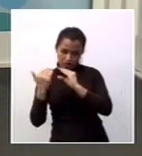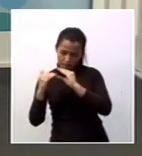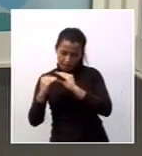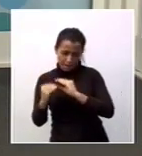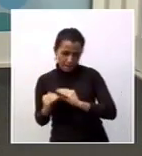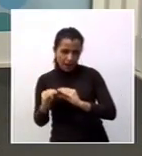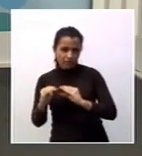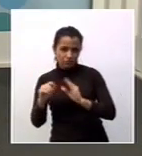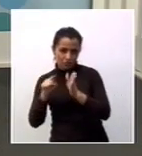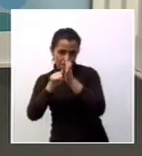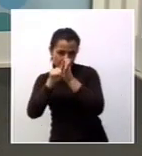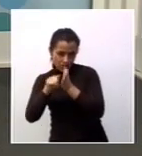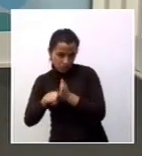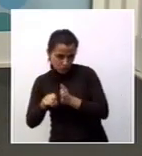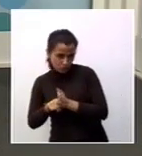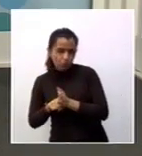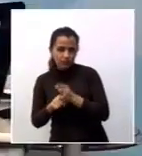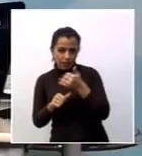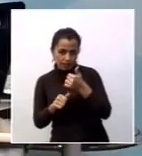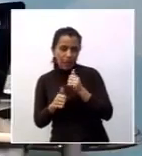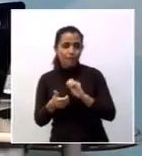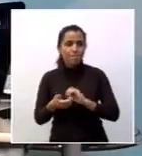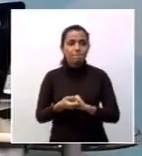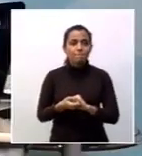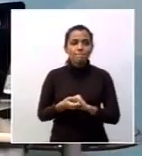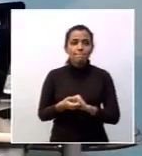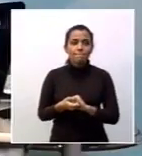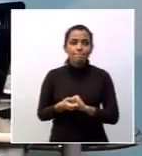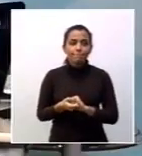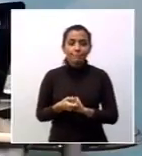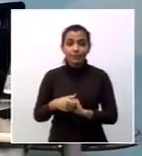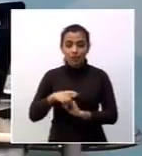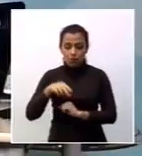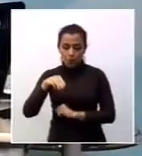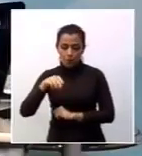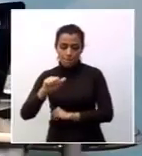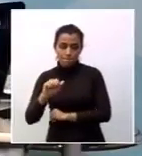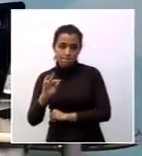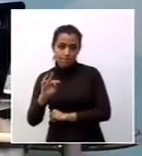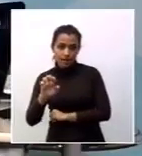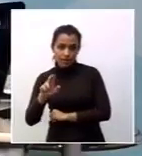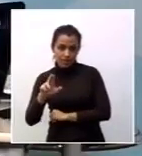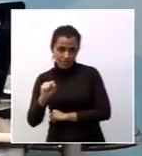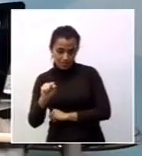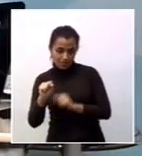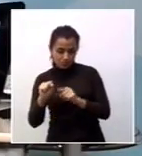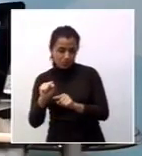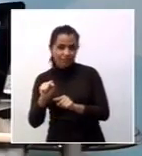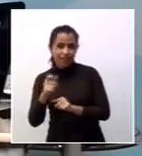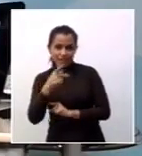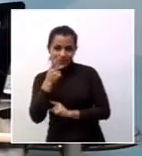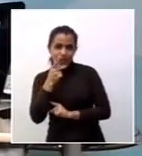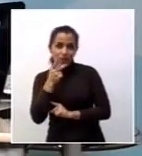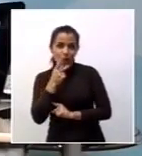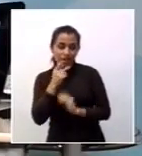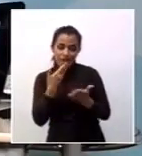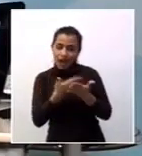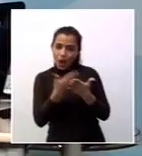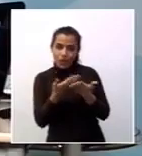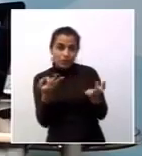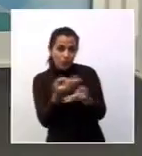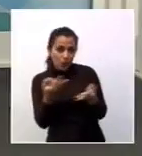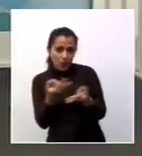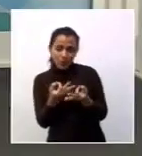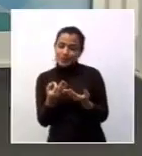aqui o que eu estou lendo. O Matheus disse que a aula está ótima. Obrigada, Matheus.